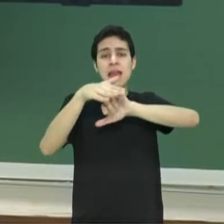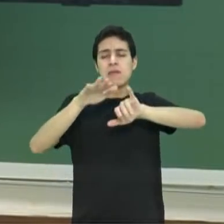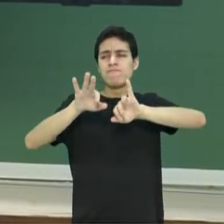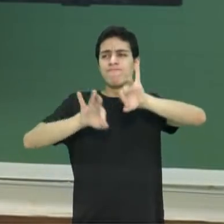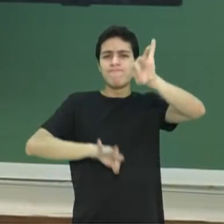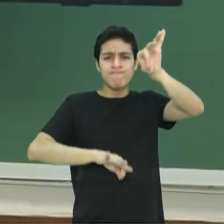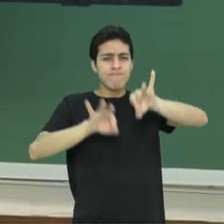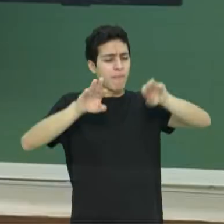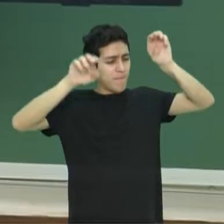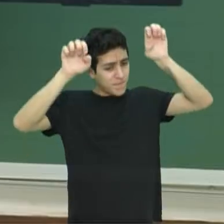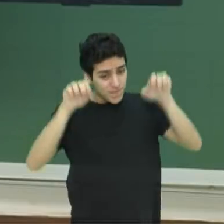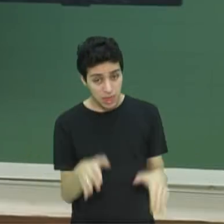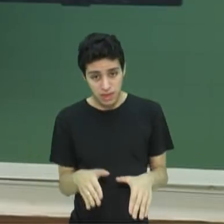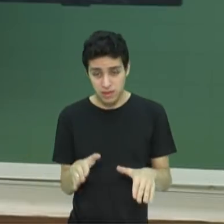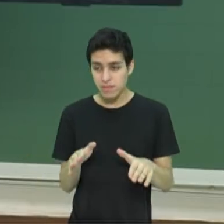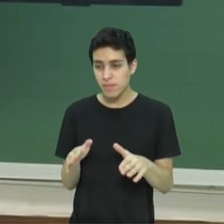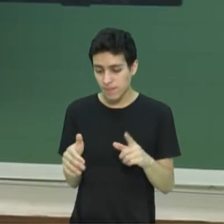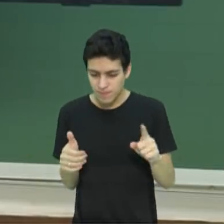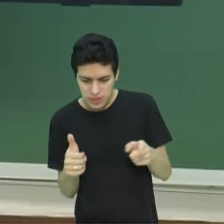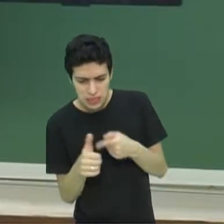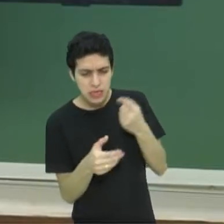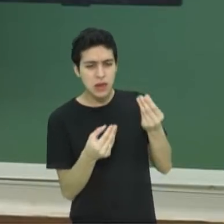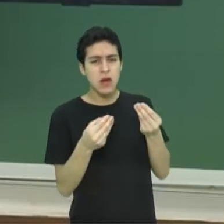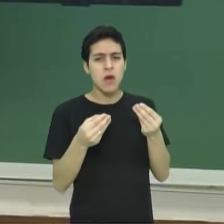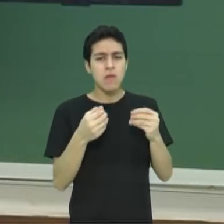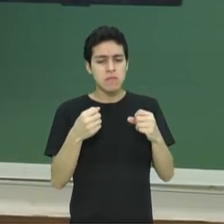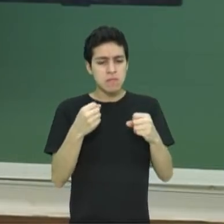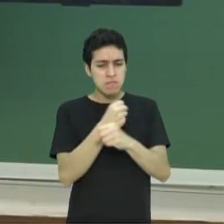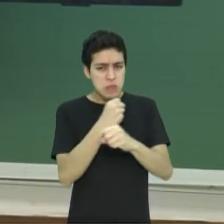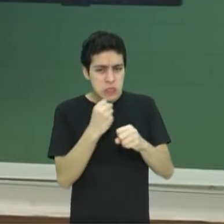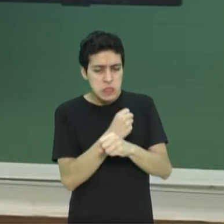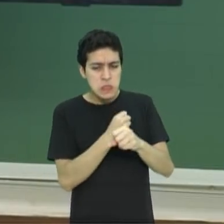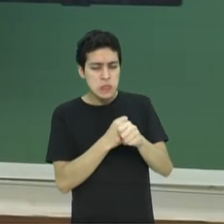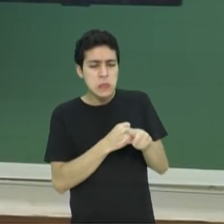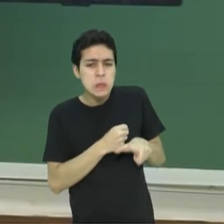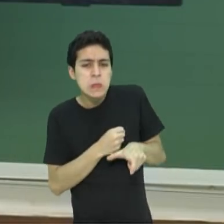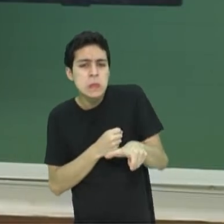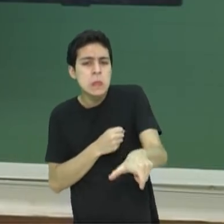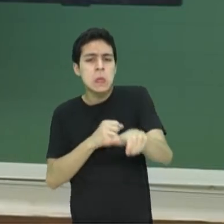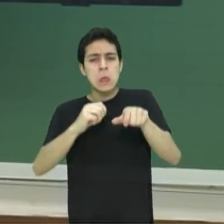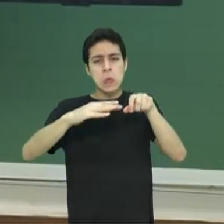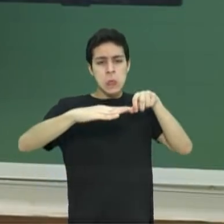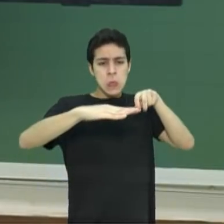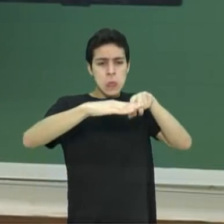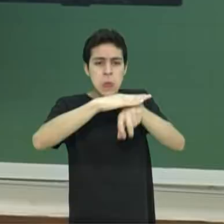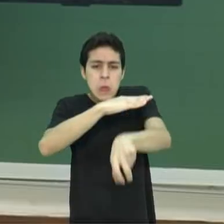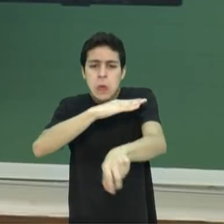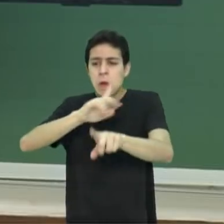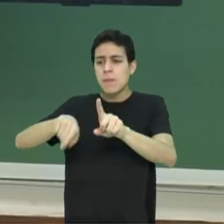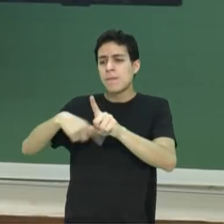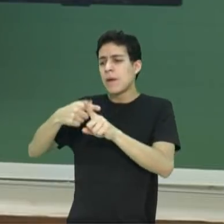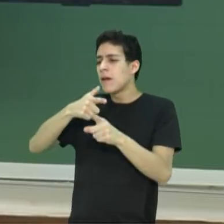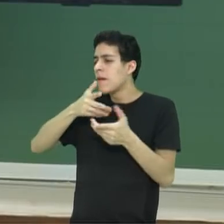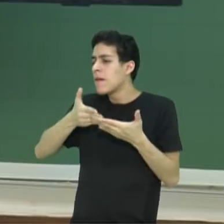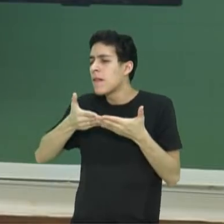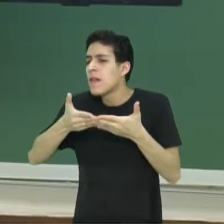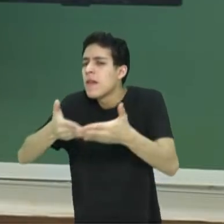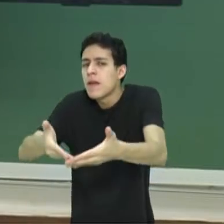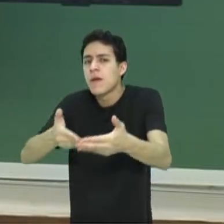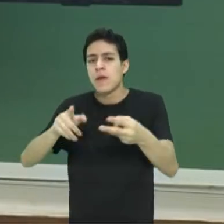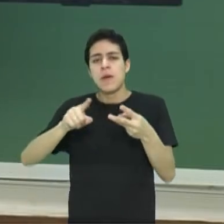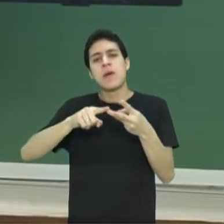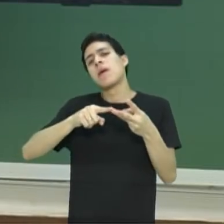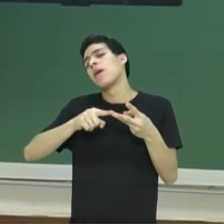bem pensada antes de ser feita. As ferrovias, as rodovias, o uso dos rios, do transporte fluvial, do transporte